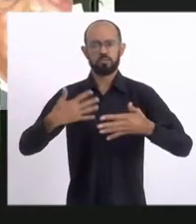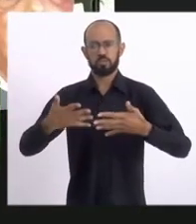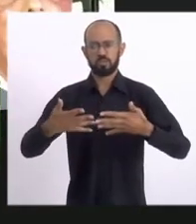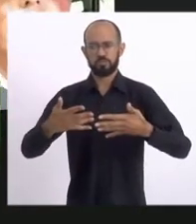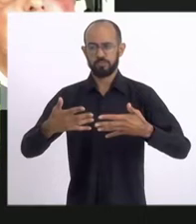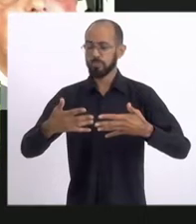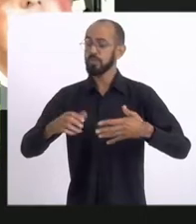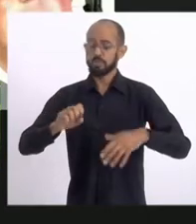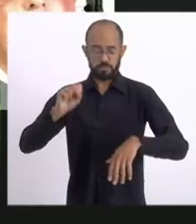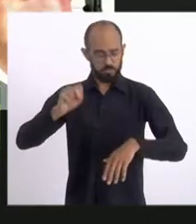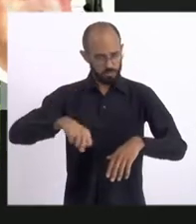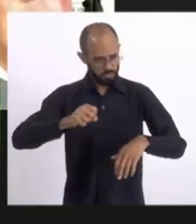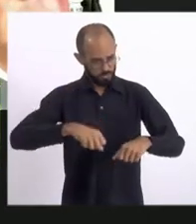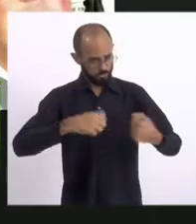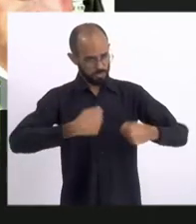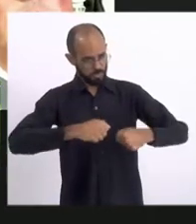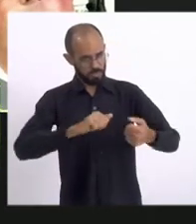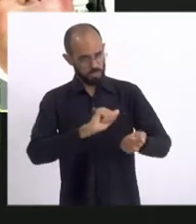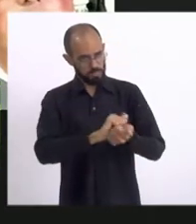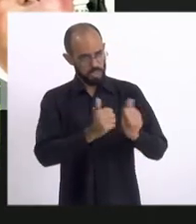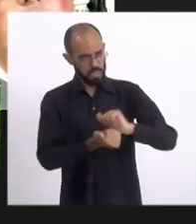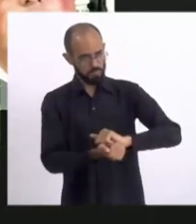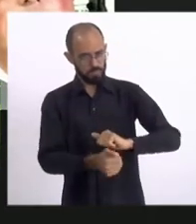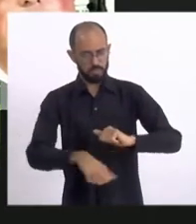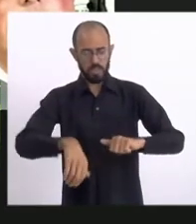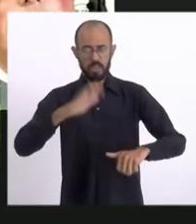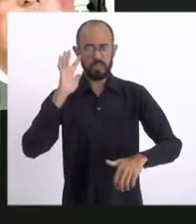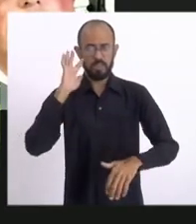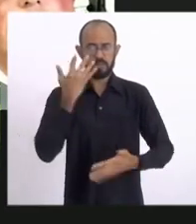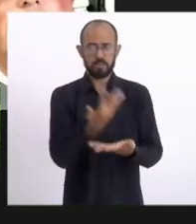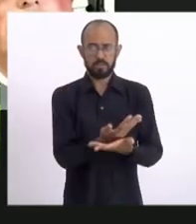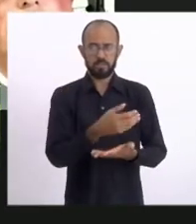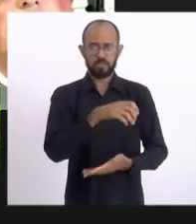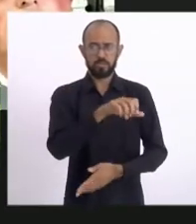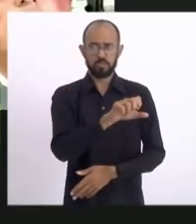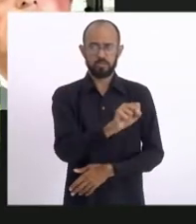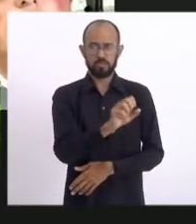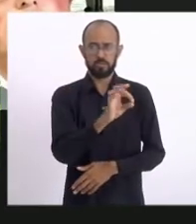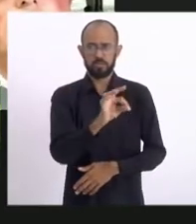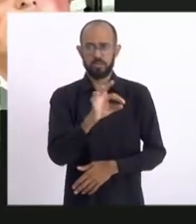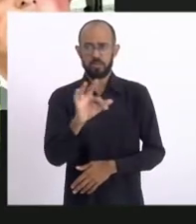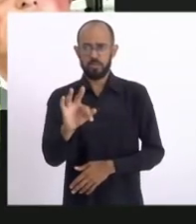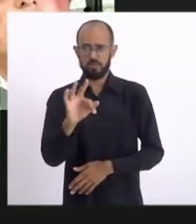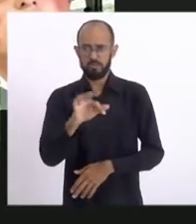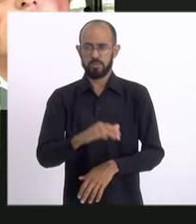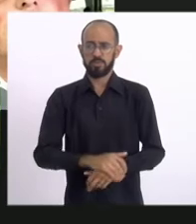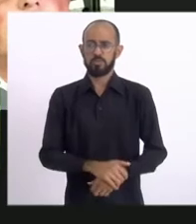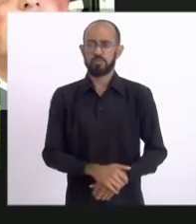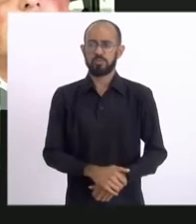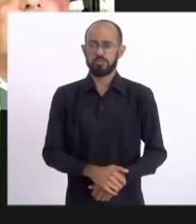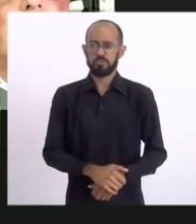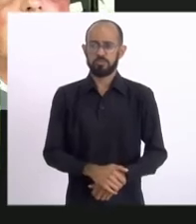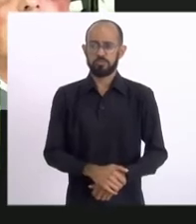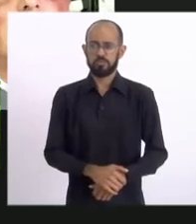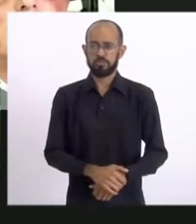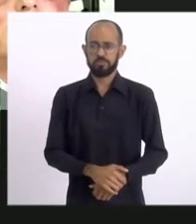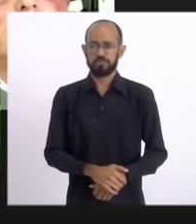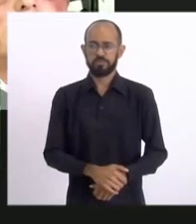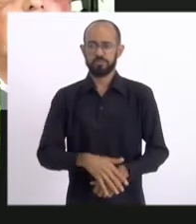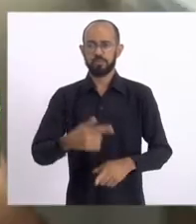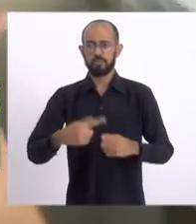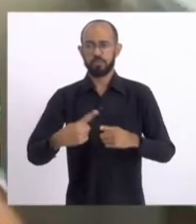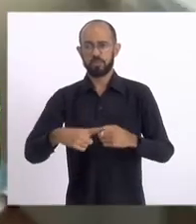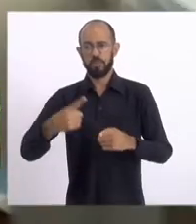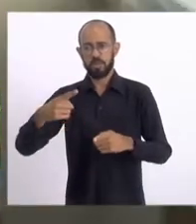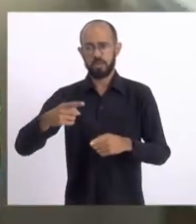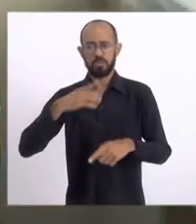adequar a decisão do Supremo. A comissão. Sem decisão, mas na recomendação. Uma coisa é o parlamentar